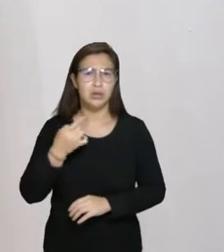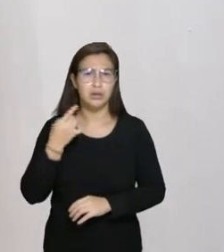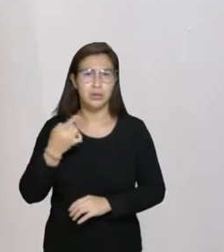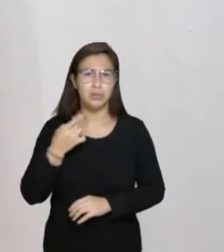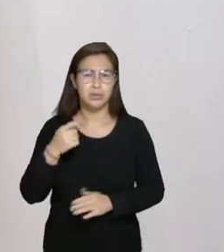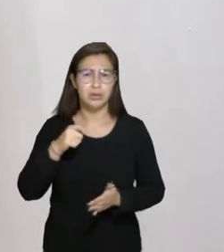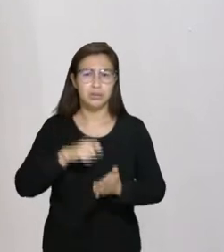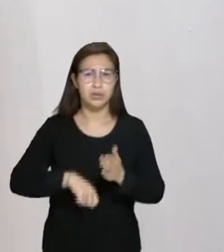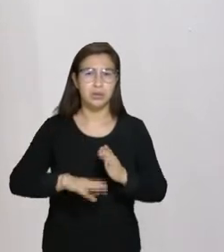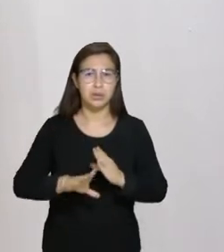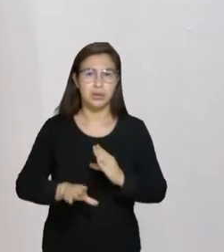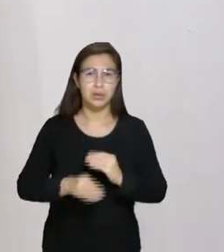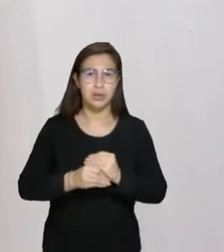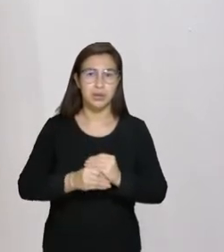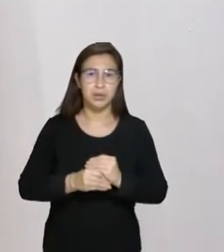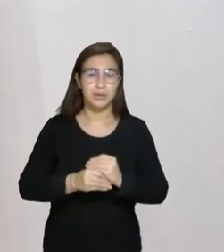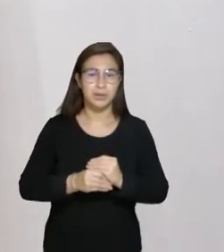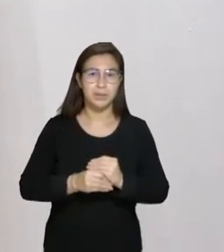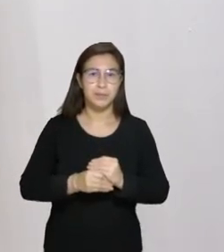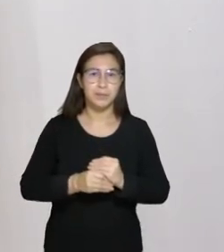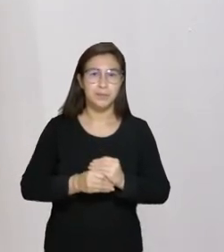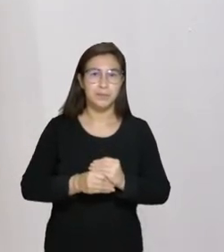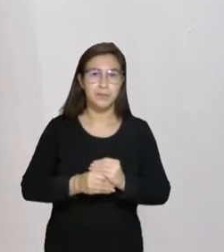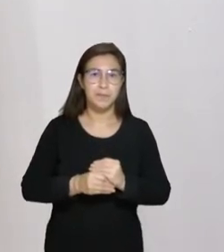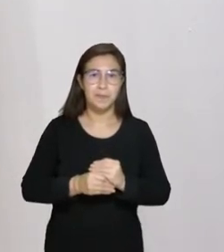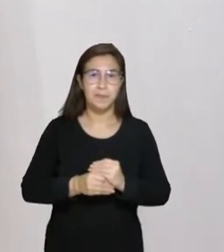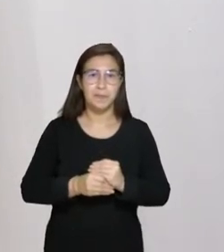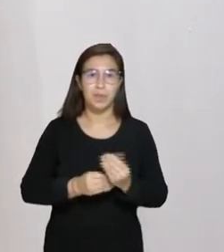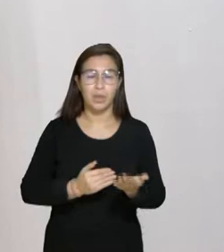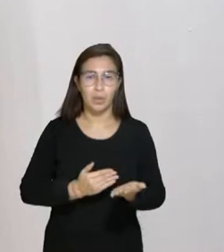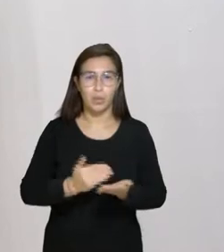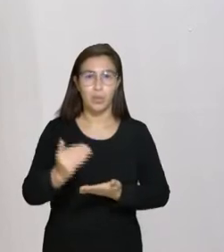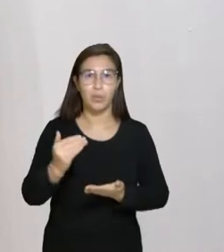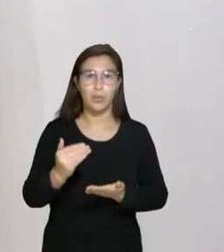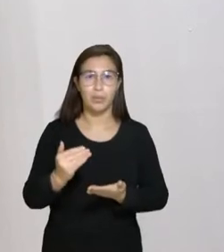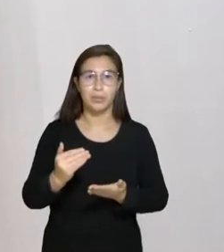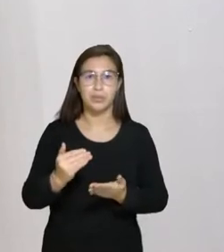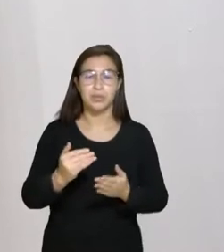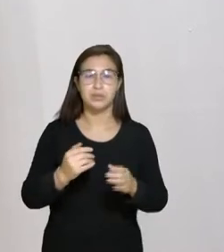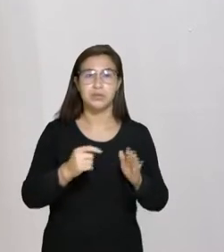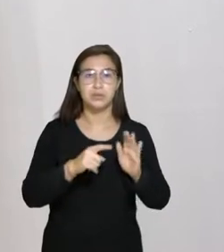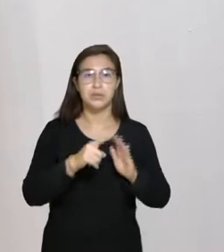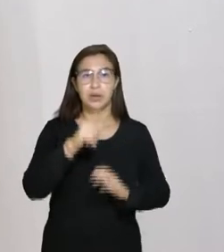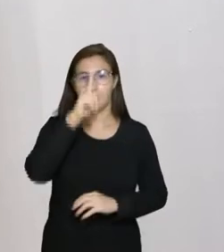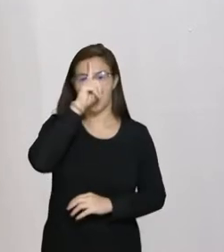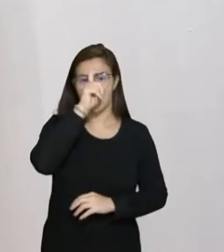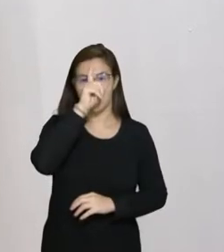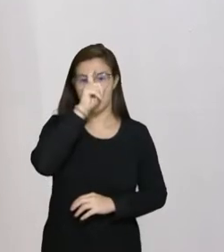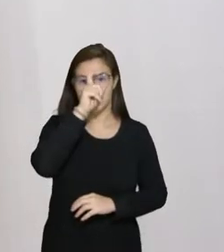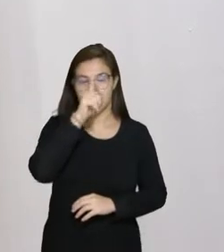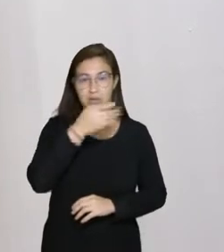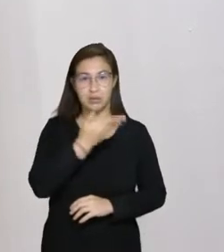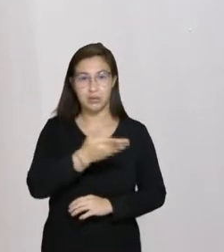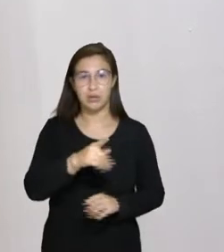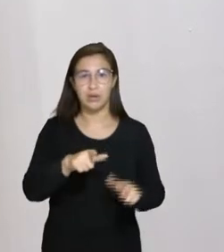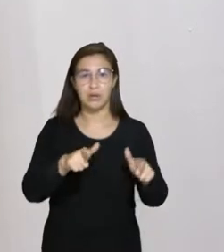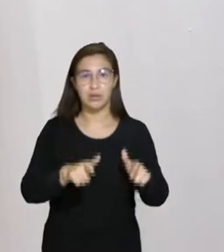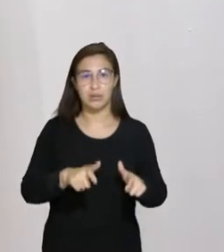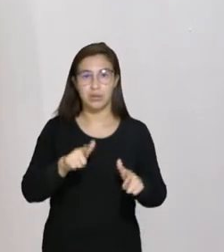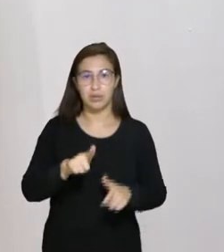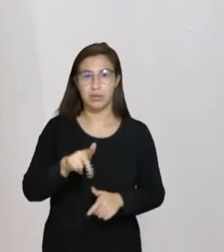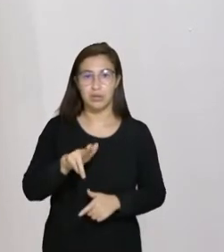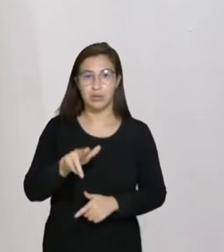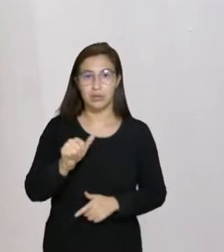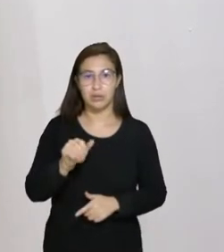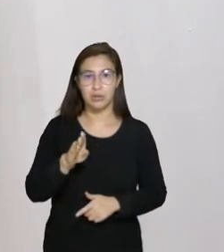emenda parlamentar para nós darmos início sempre ao nosso hospital na Guabiruba. E deverei conversar com mais